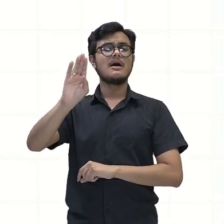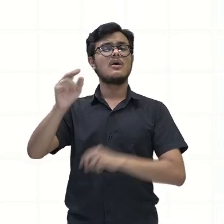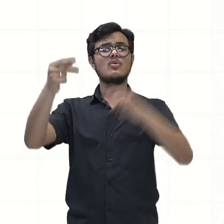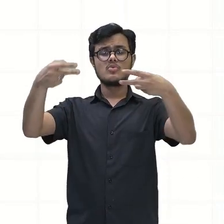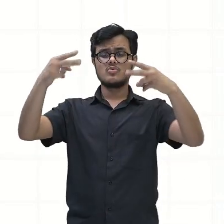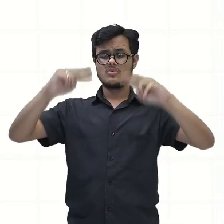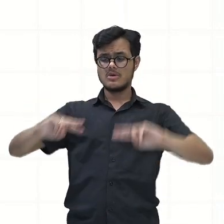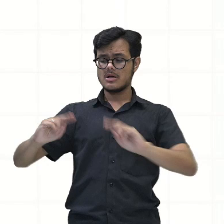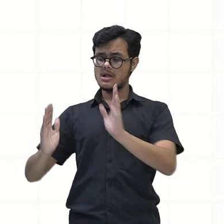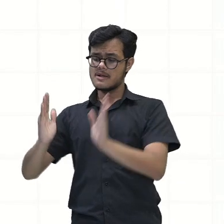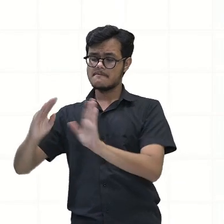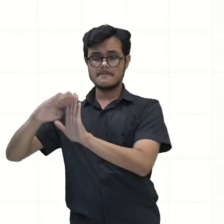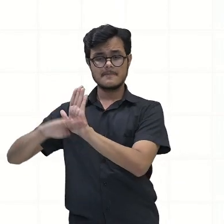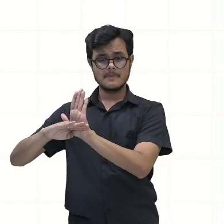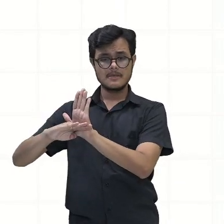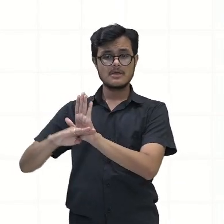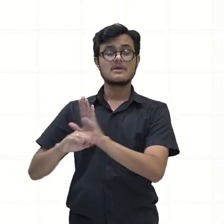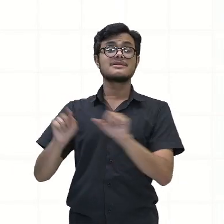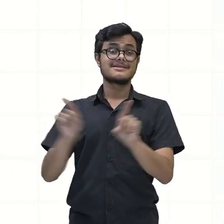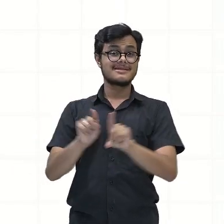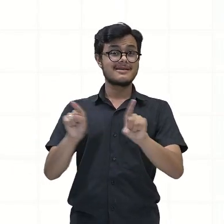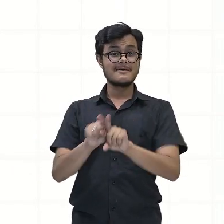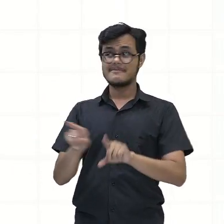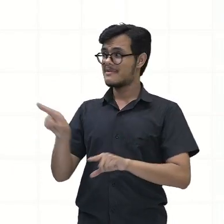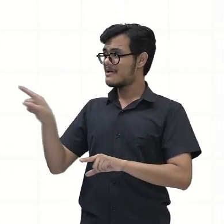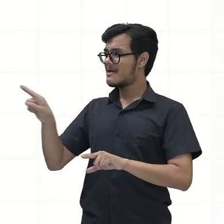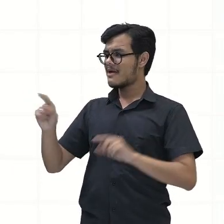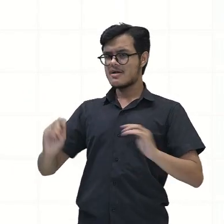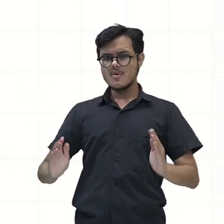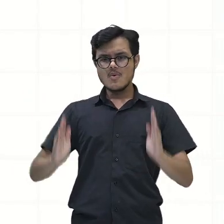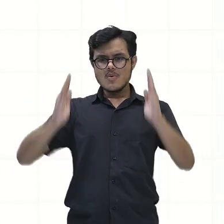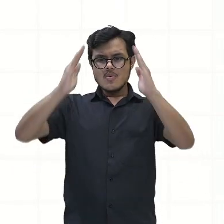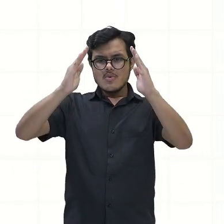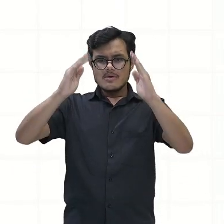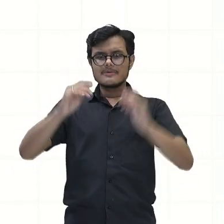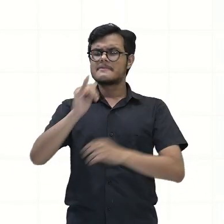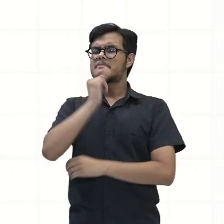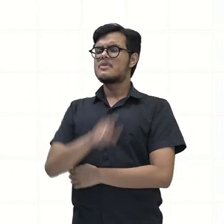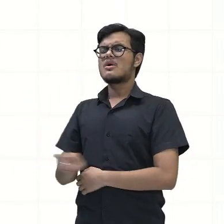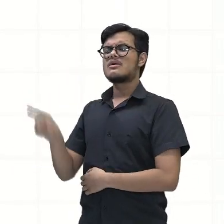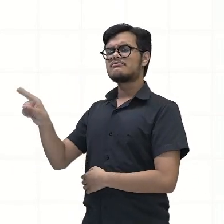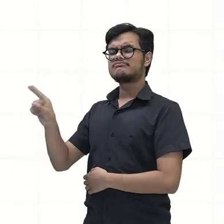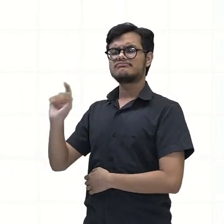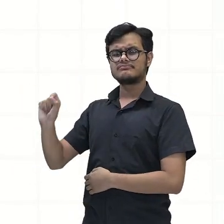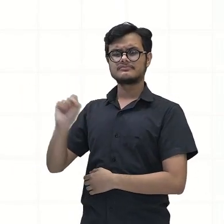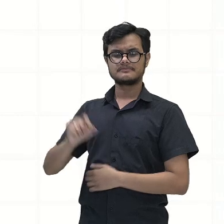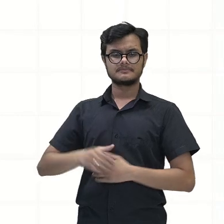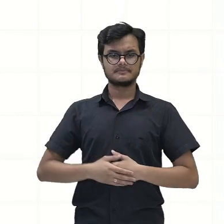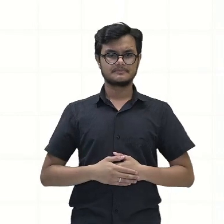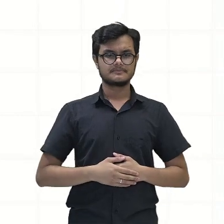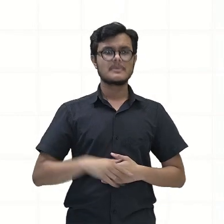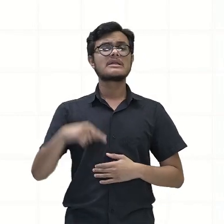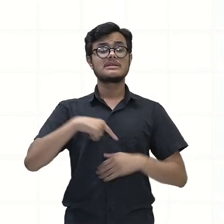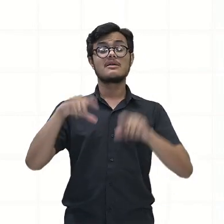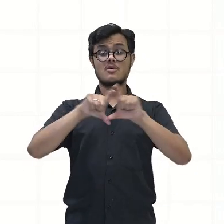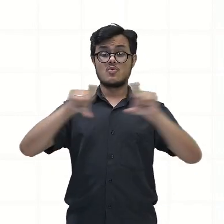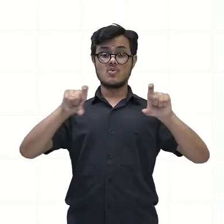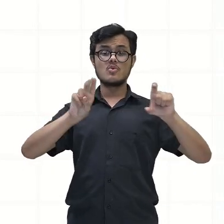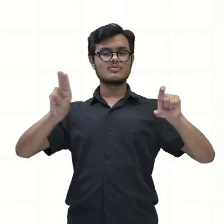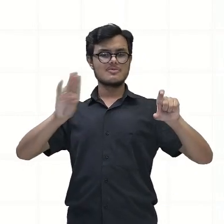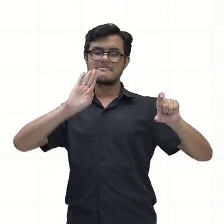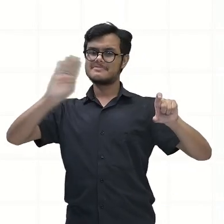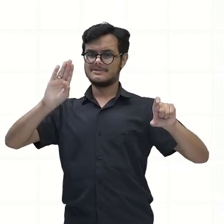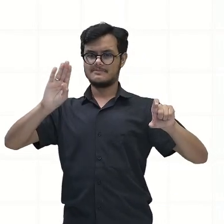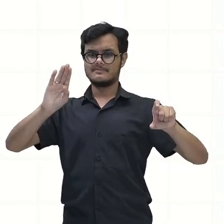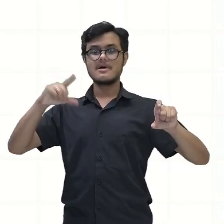No gráfico, eu também observo essas informações, tá bom? Aqui, por exemplo, eu tenho o título, né? Aqui em